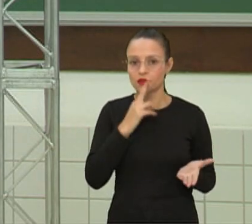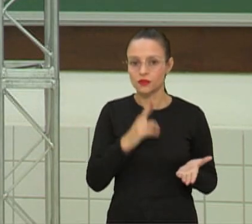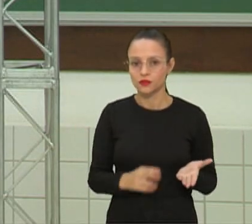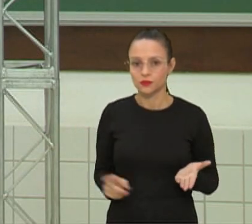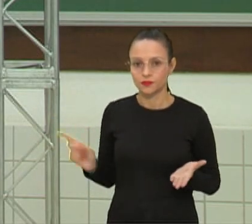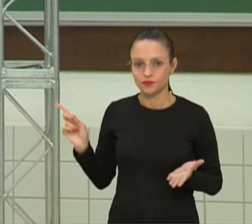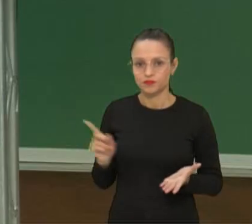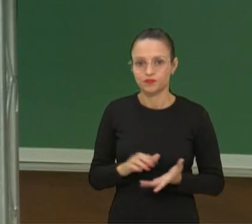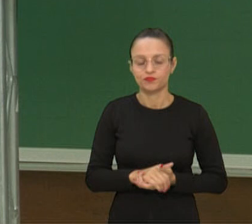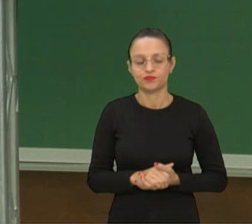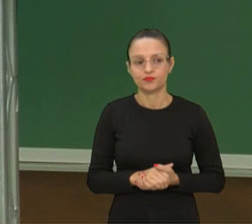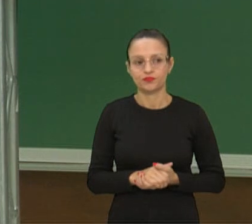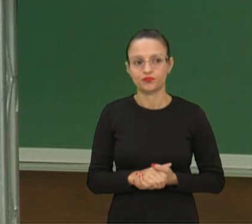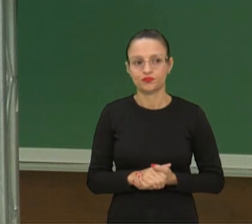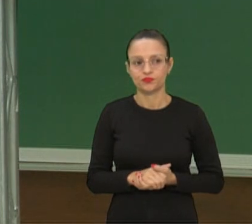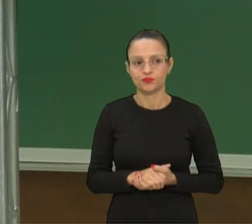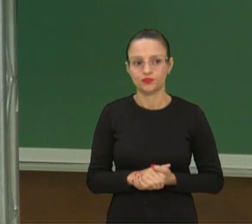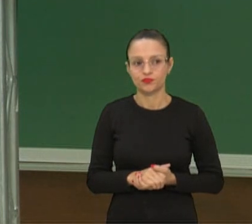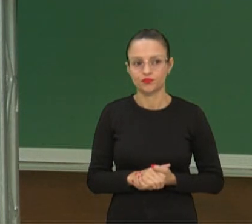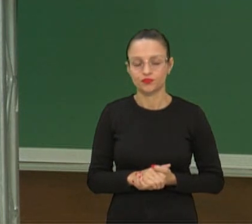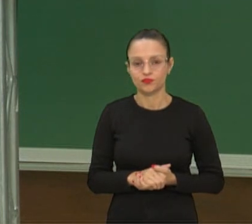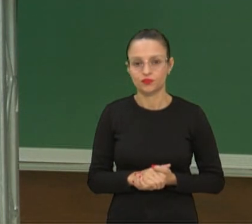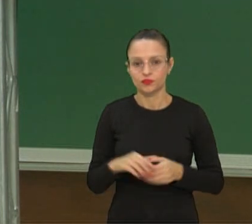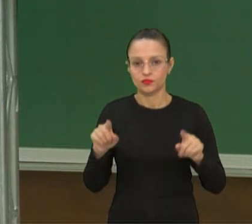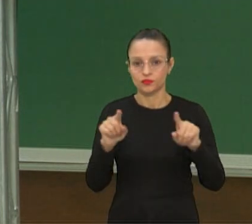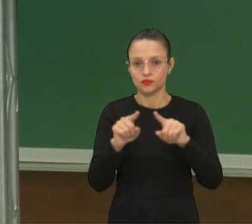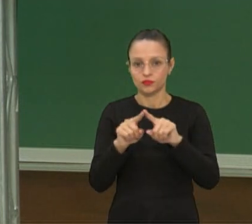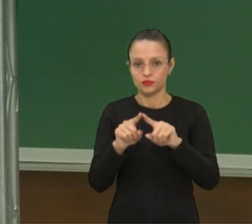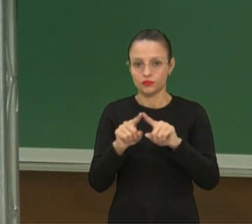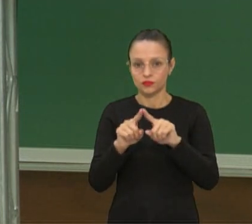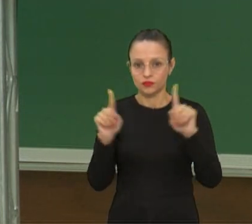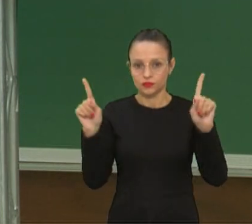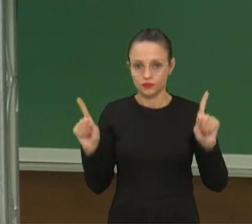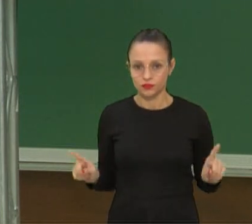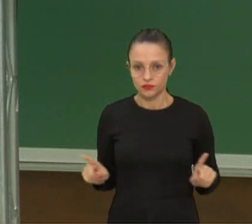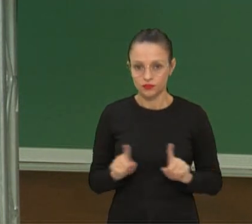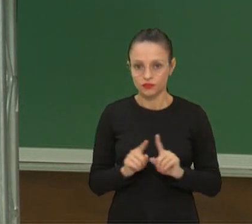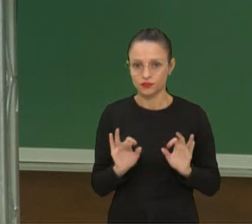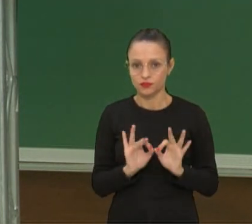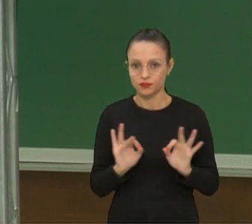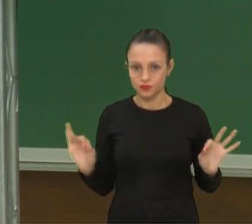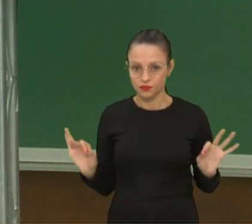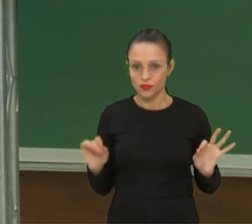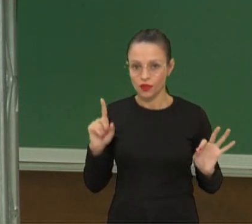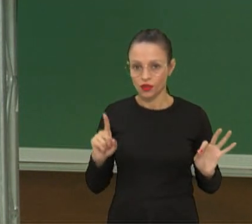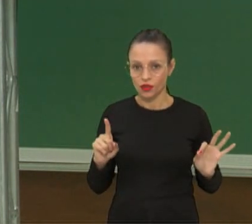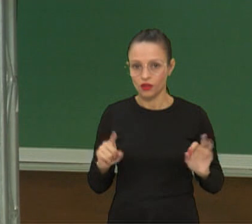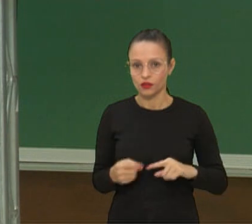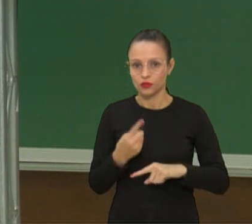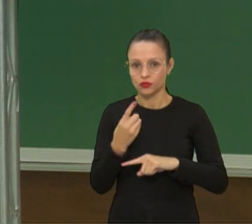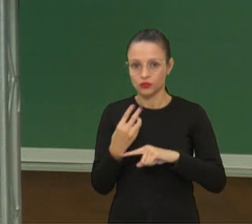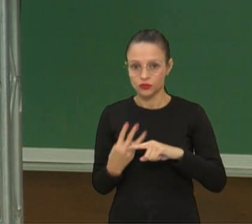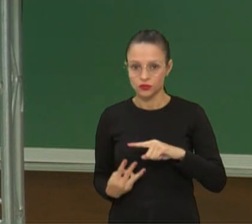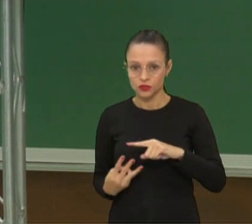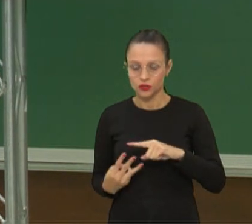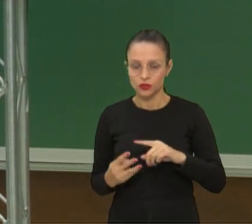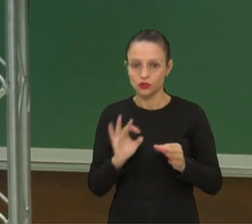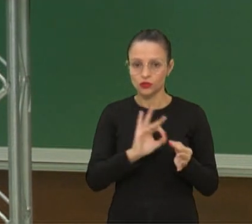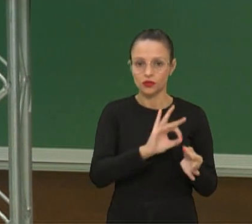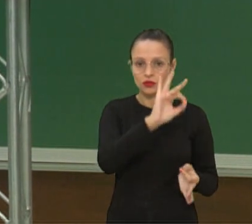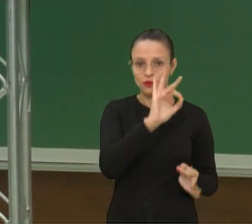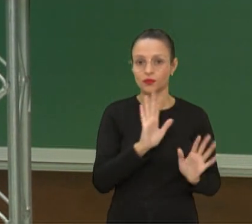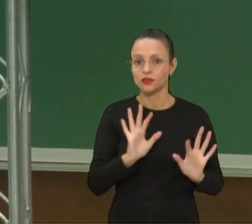olhadinha lá comigo. O comprimento de um terreno retangular é a terça parte de sua largura. Se o perímetro for 152